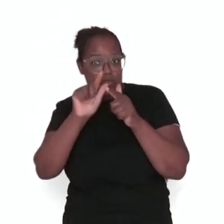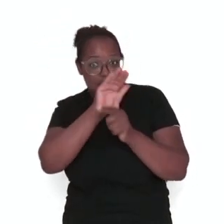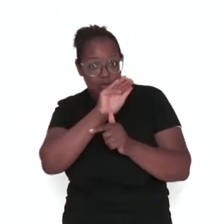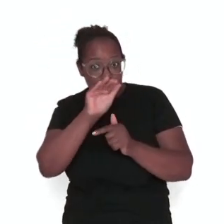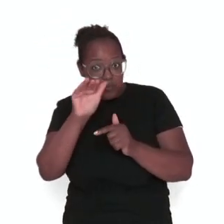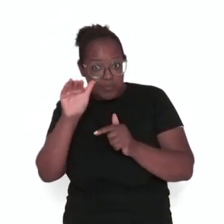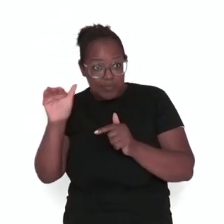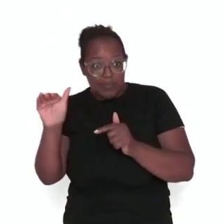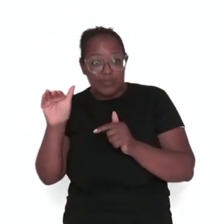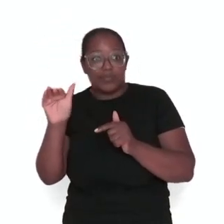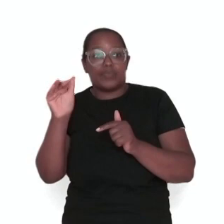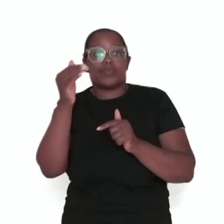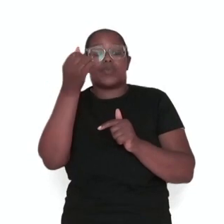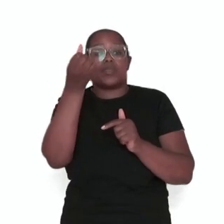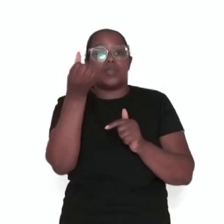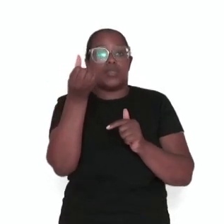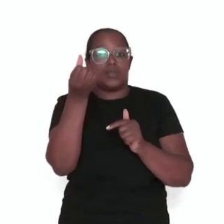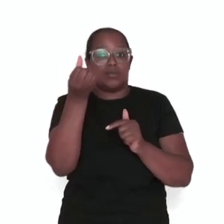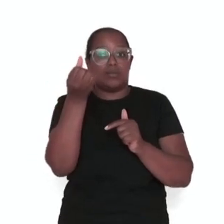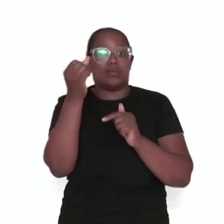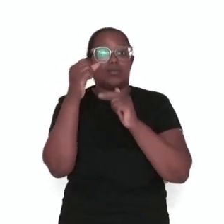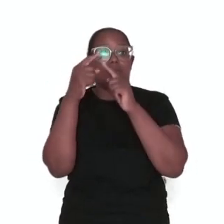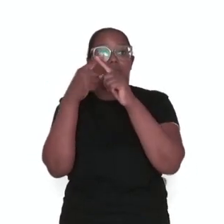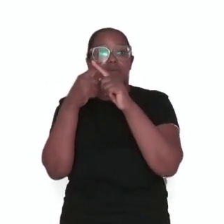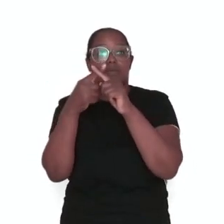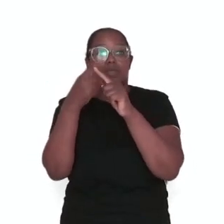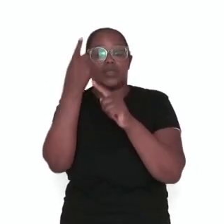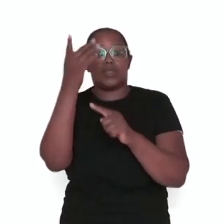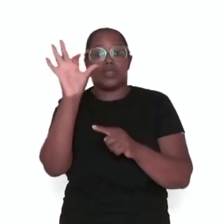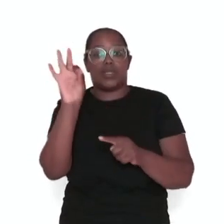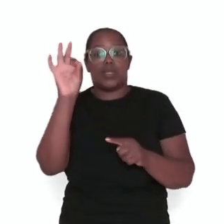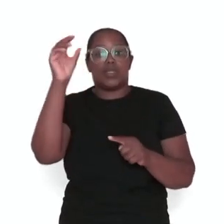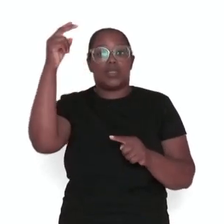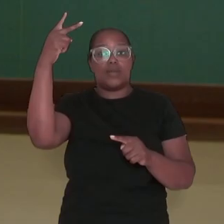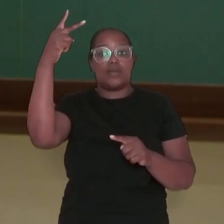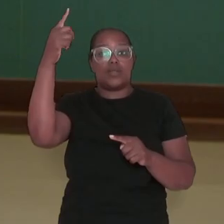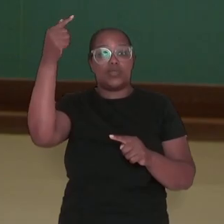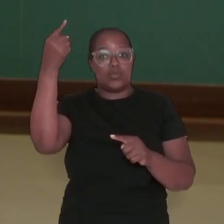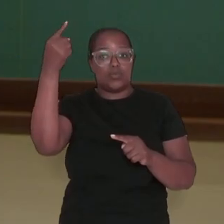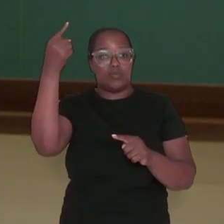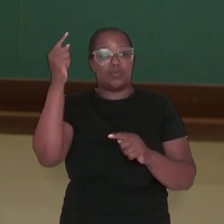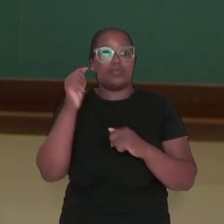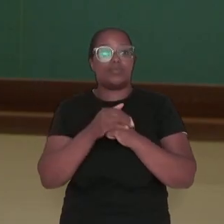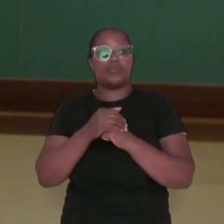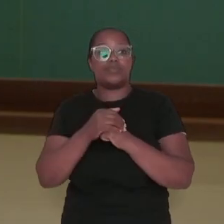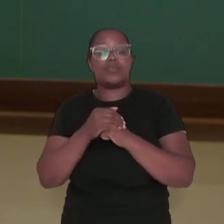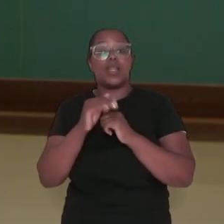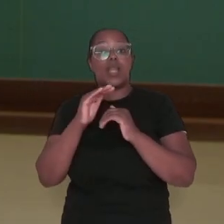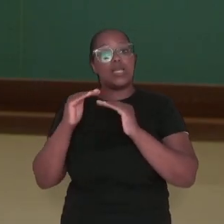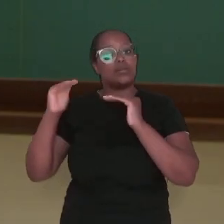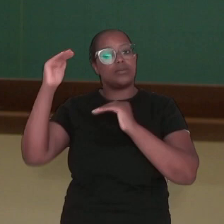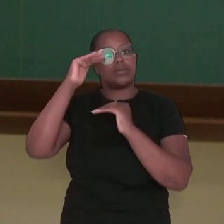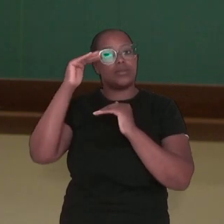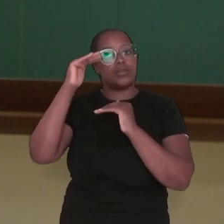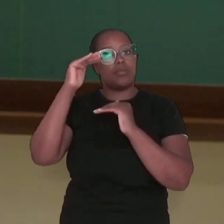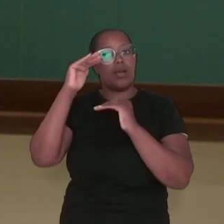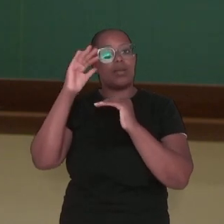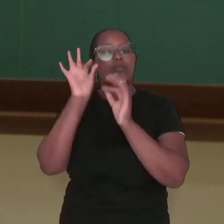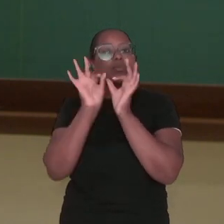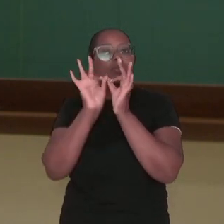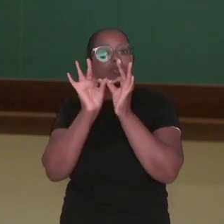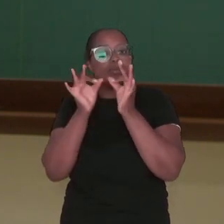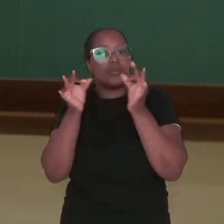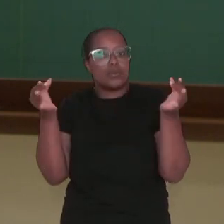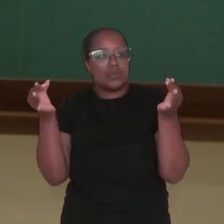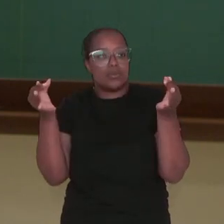a medida da massa da Terra, que é 6 vezes 10 elevado a 21. Aqui, pessoal, simplificamos